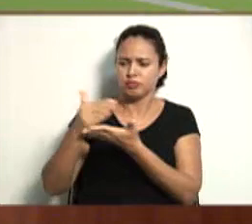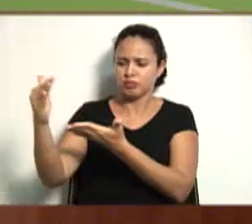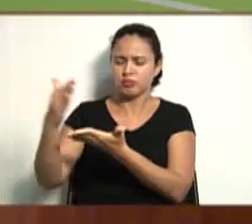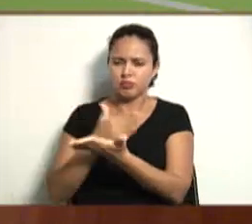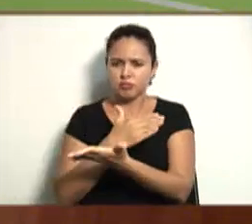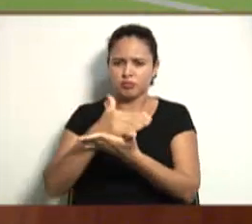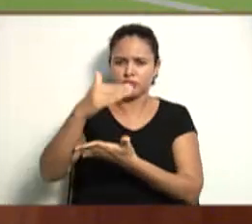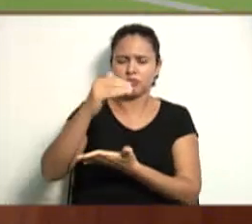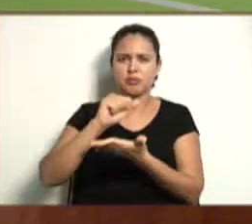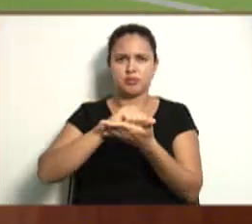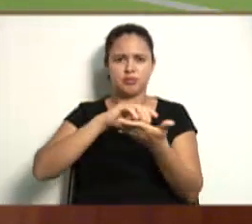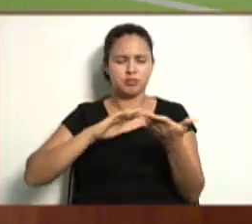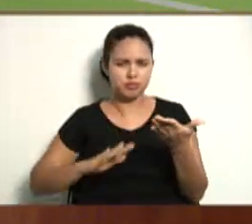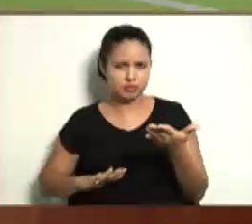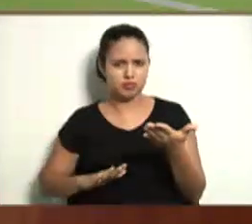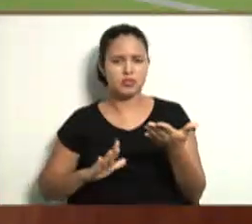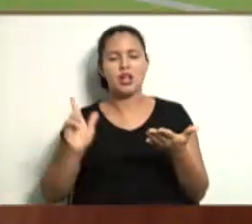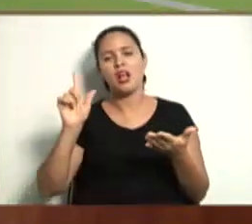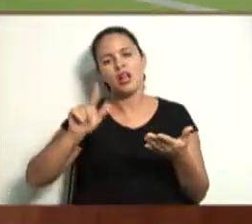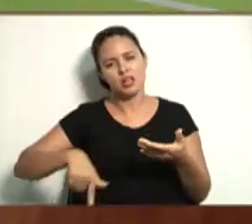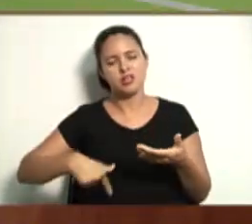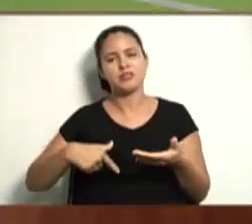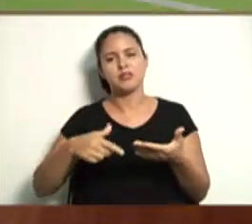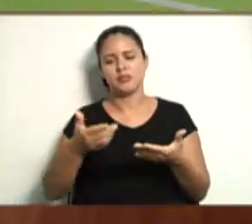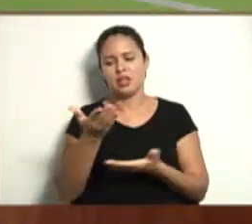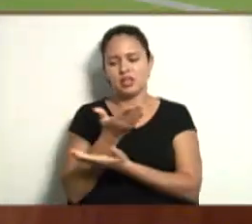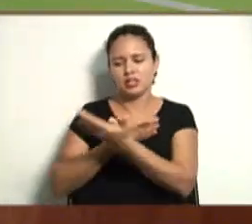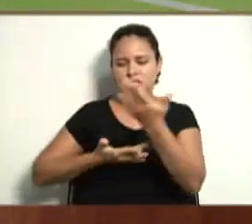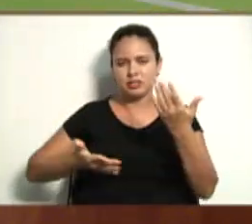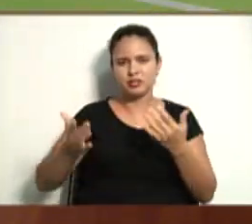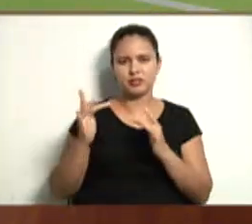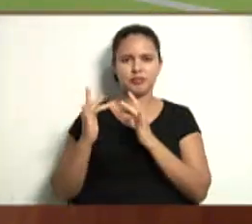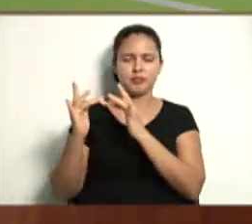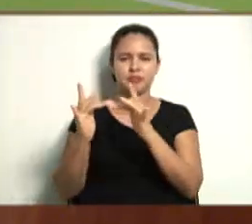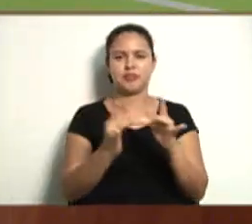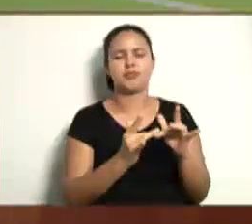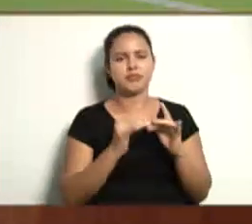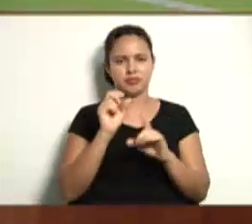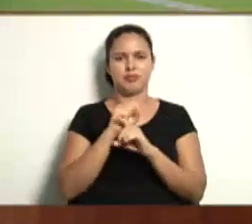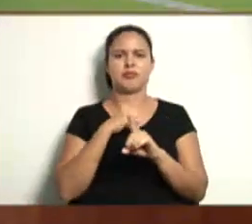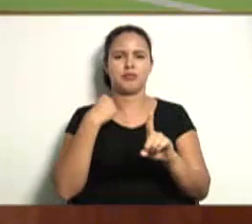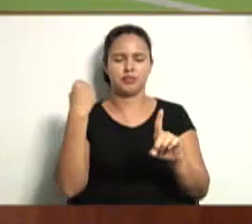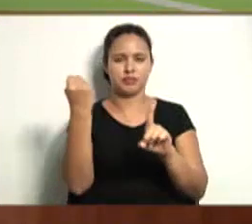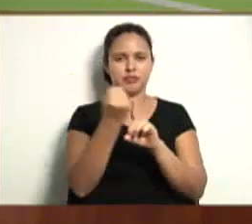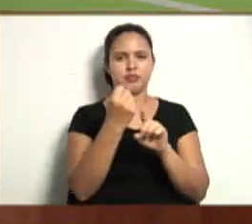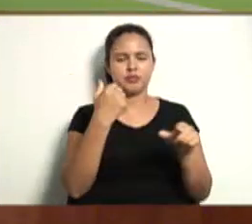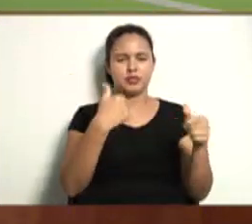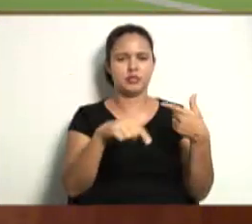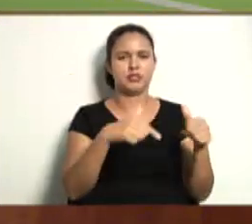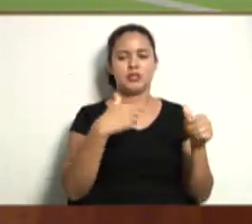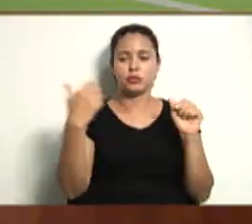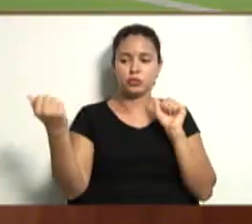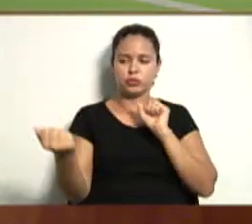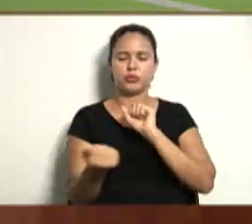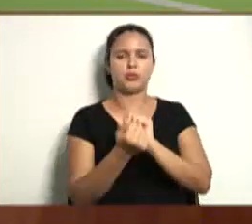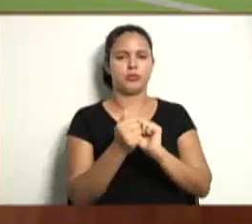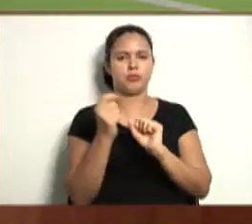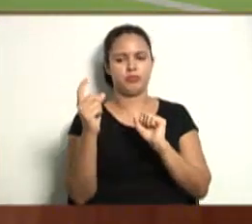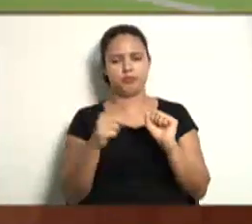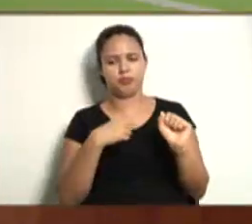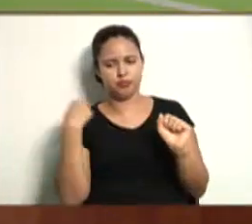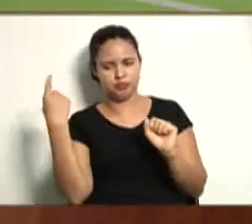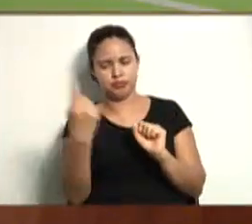tarefas, que é a relação de trabalho, a relação social para juntos produzirmos